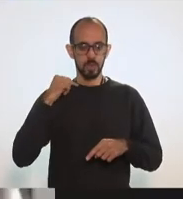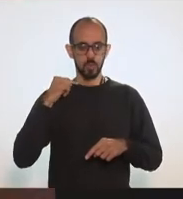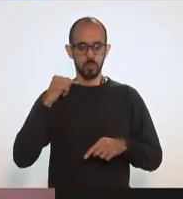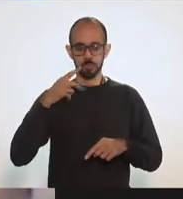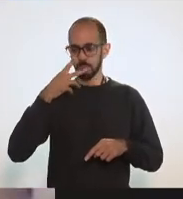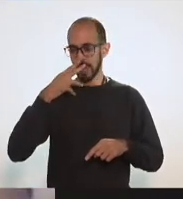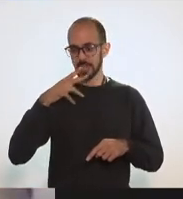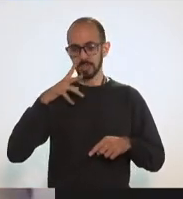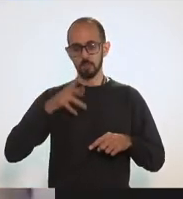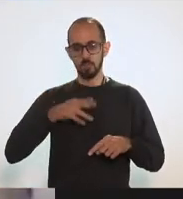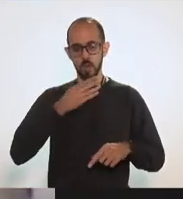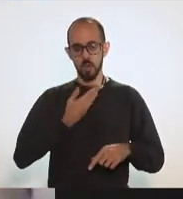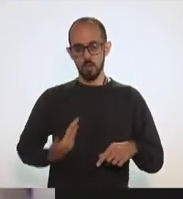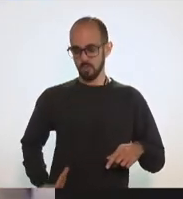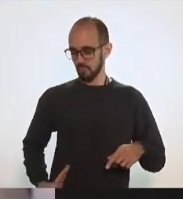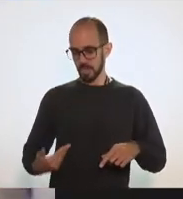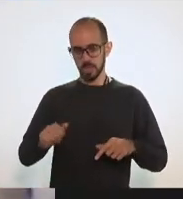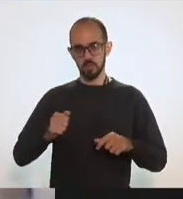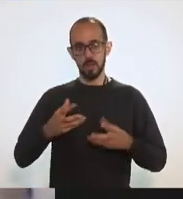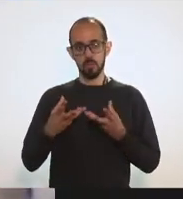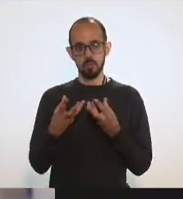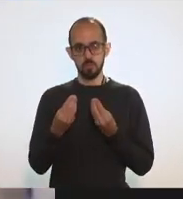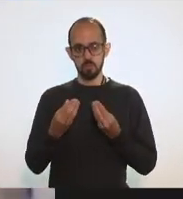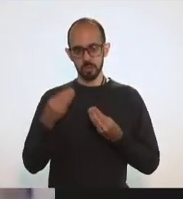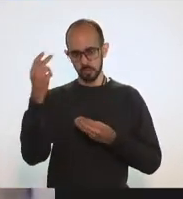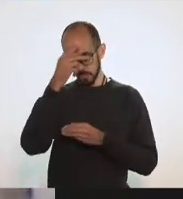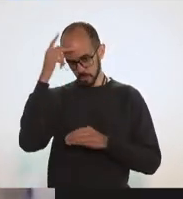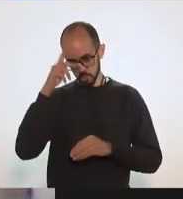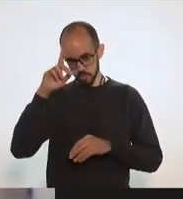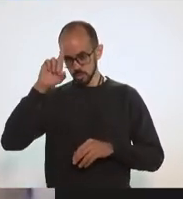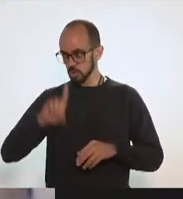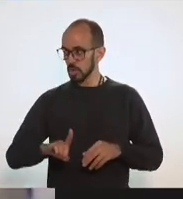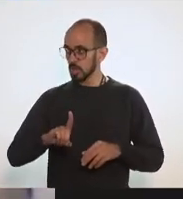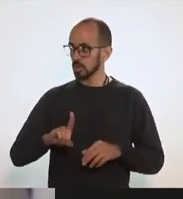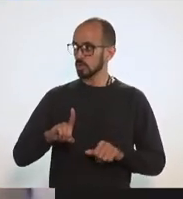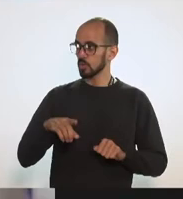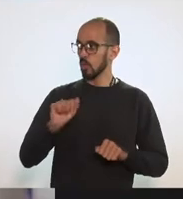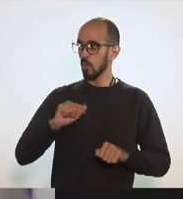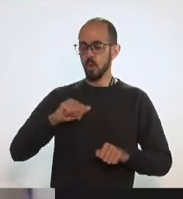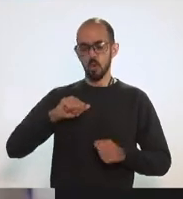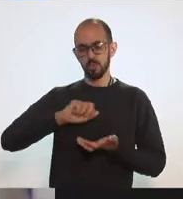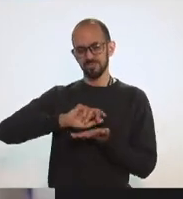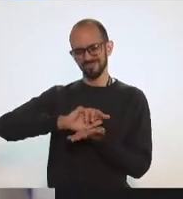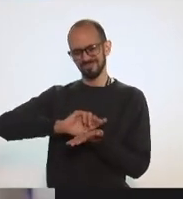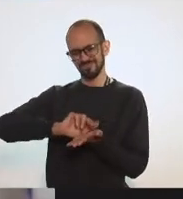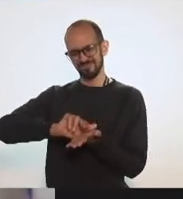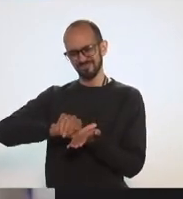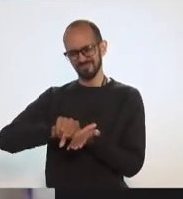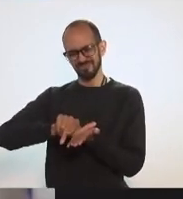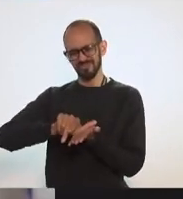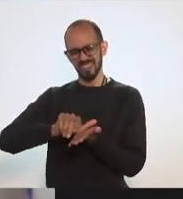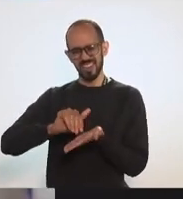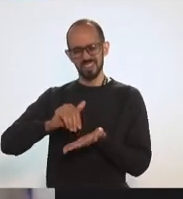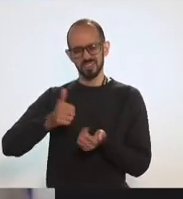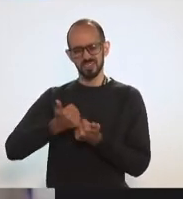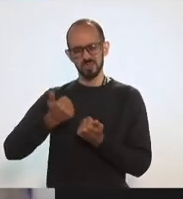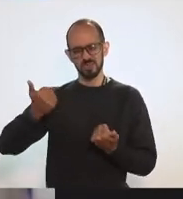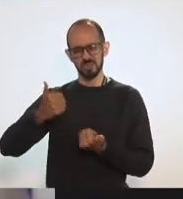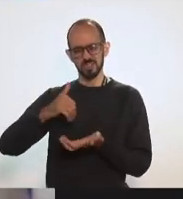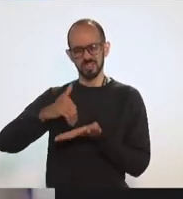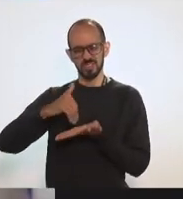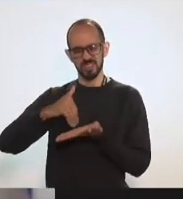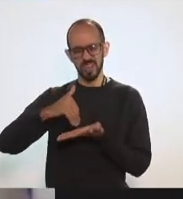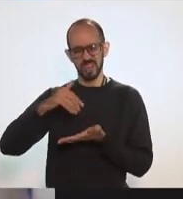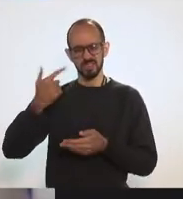inchado, paquidérmico. É tanta gente ali de diretor, superintendente, gestor, gerente, que